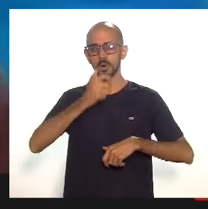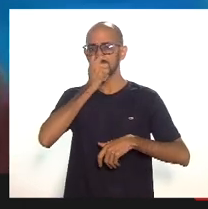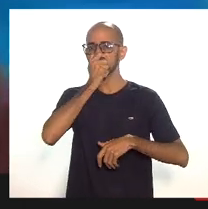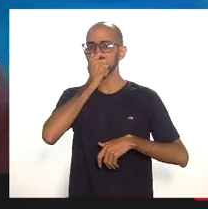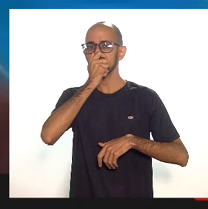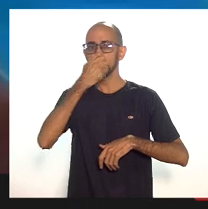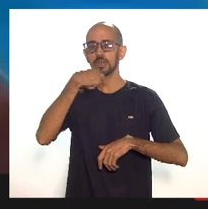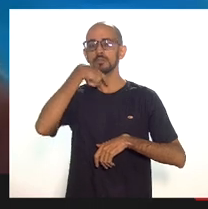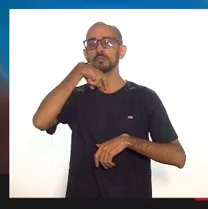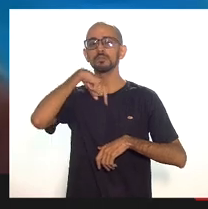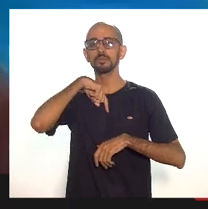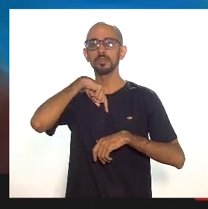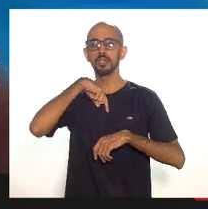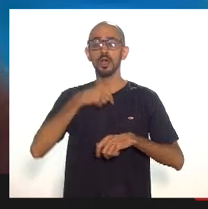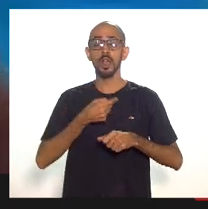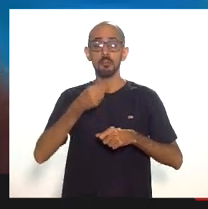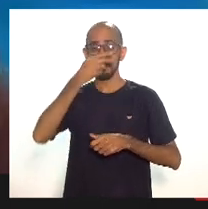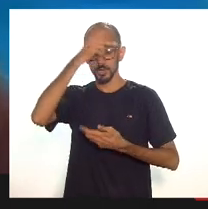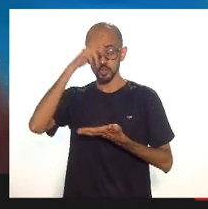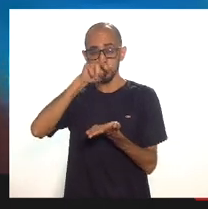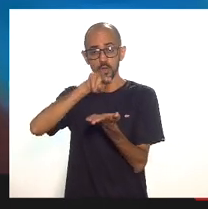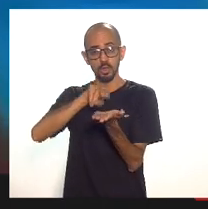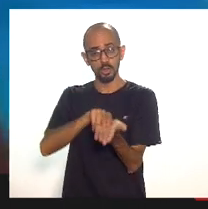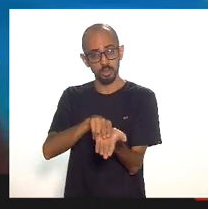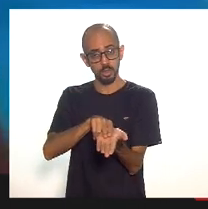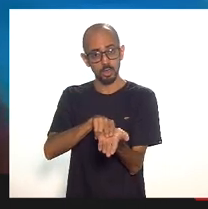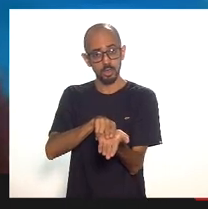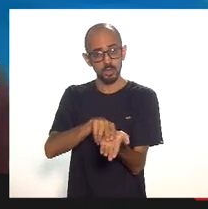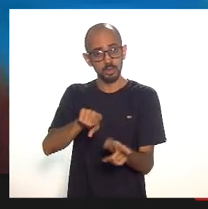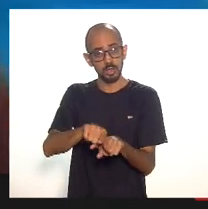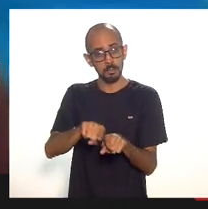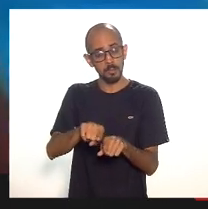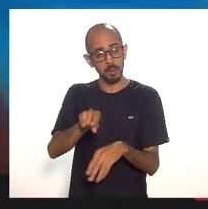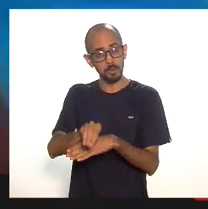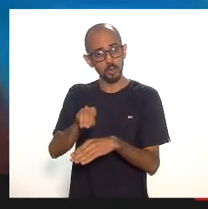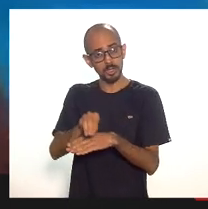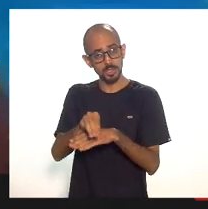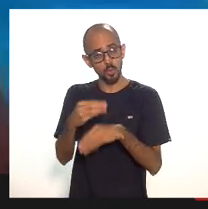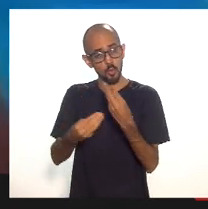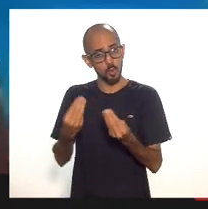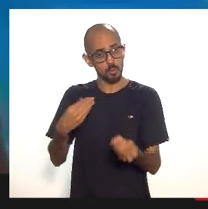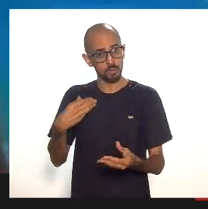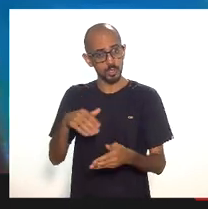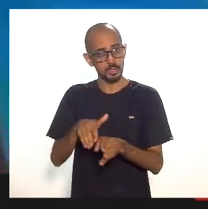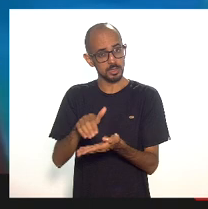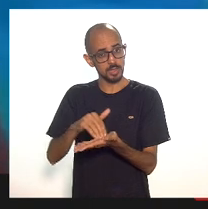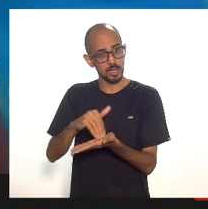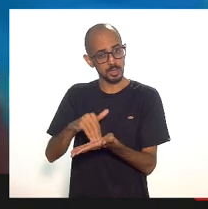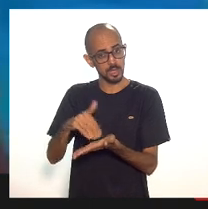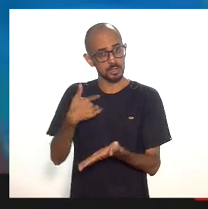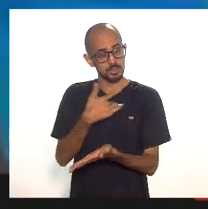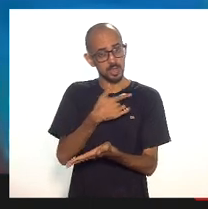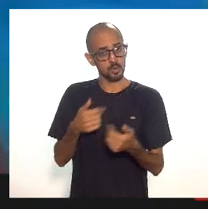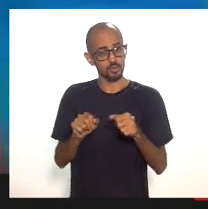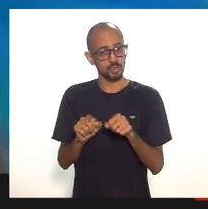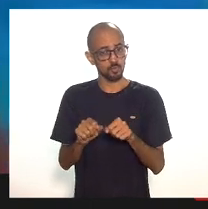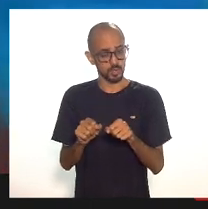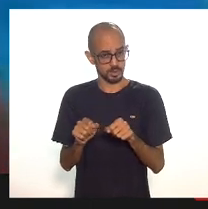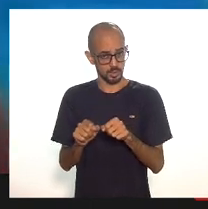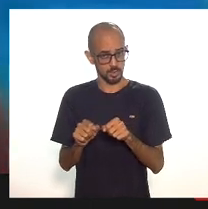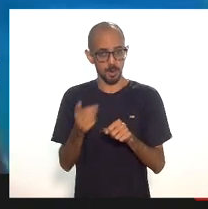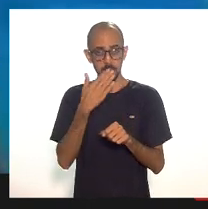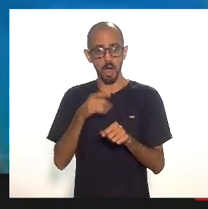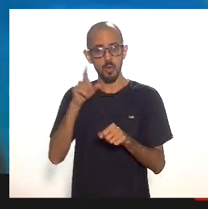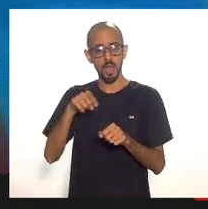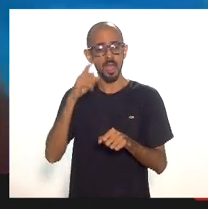também os equipamentos de proteção individual. Como é que a Secretaria de Saúde está enfrentando isso hoje e quais são as perspectivas que vocês podem nos dar